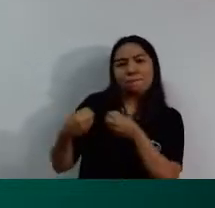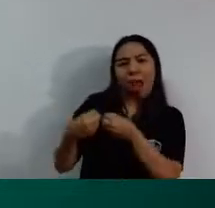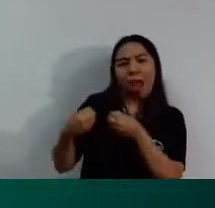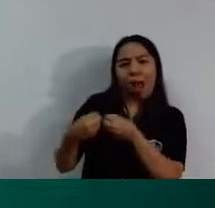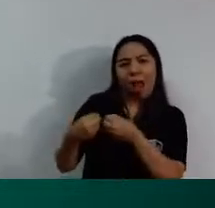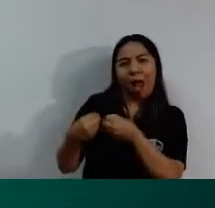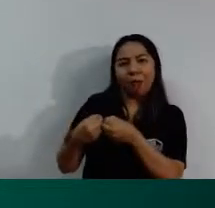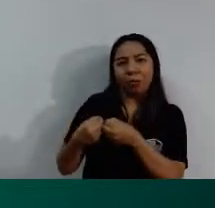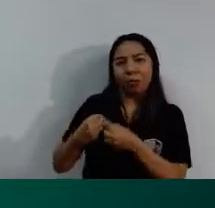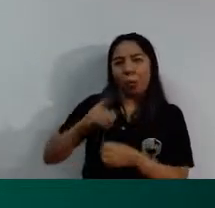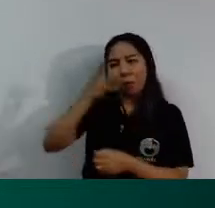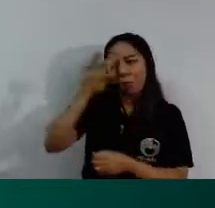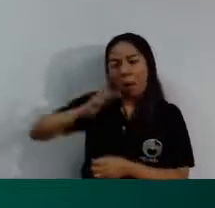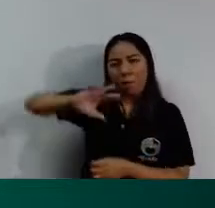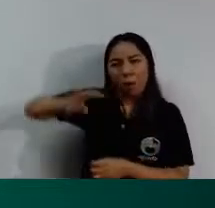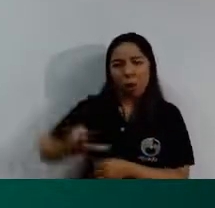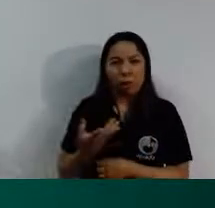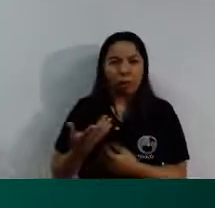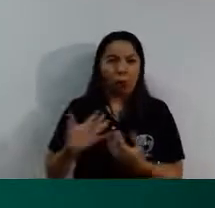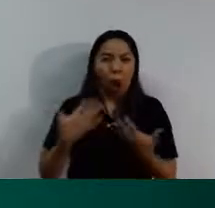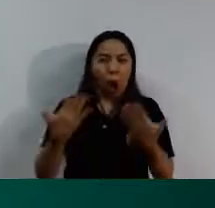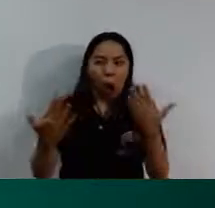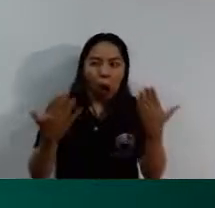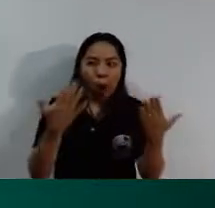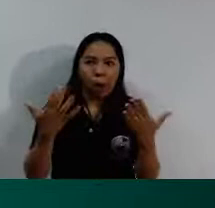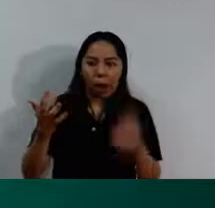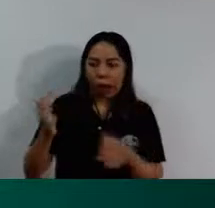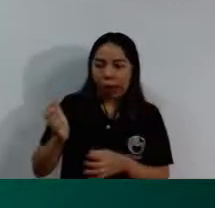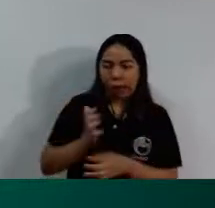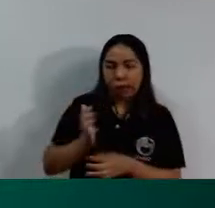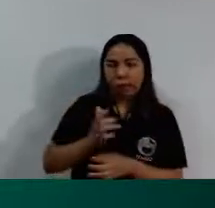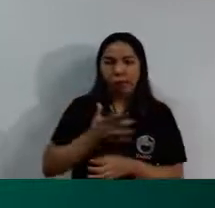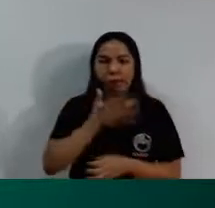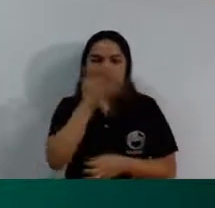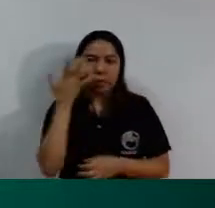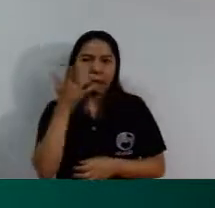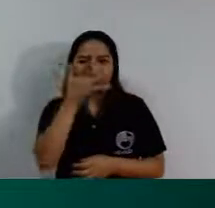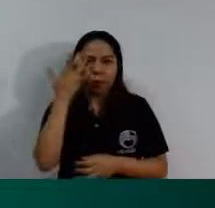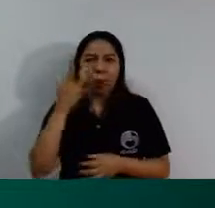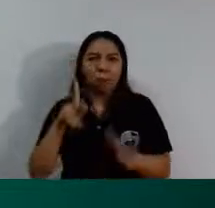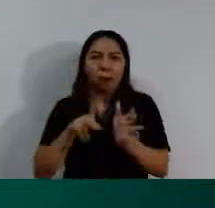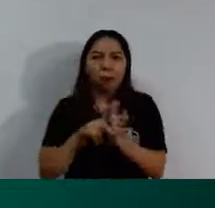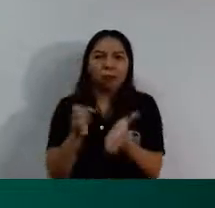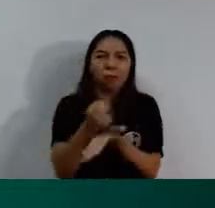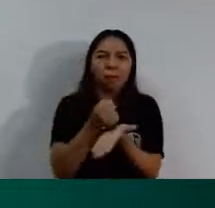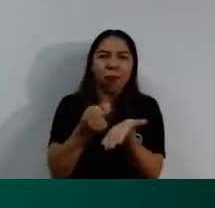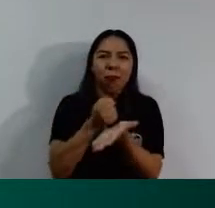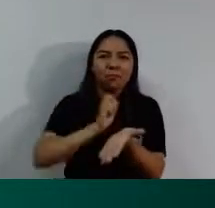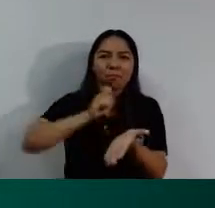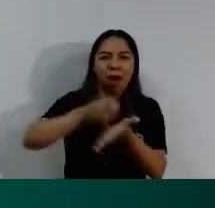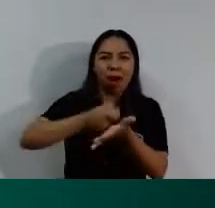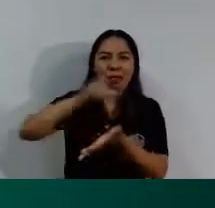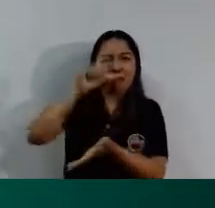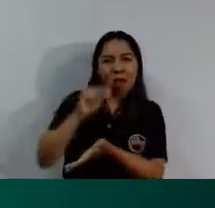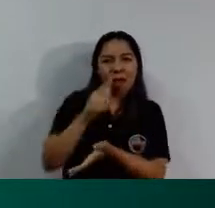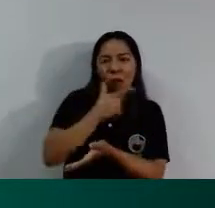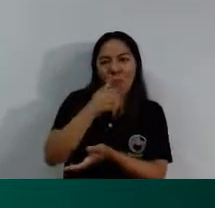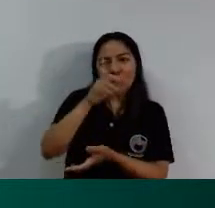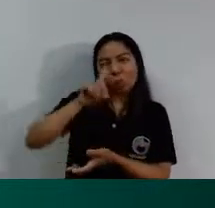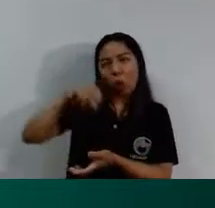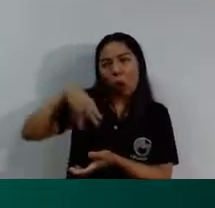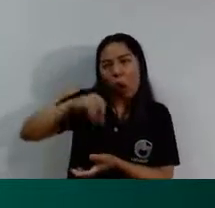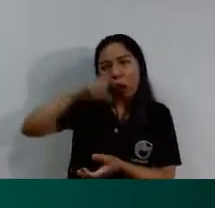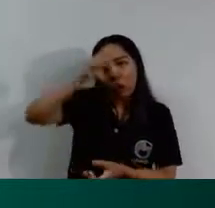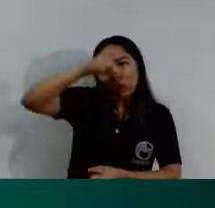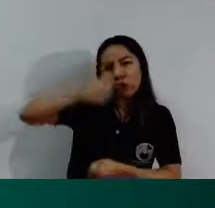pelo que a gente do pra se comparar a riqueza do dono da Pague Menos que vende remédio do dono